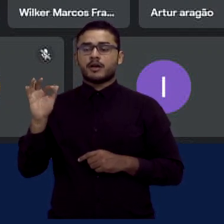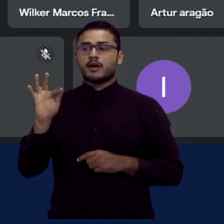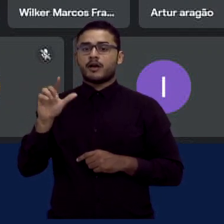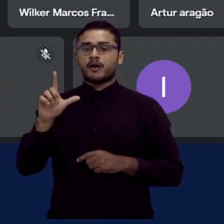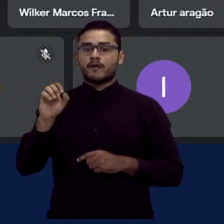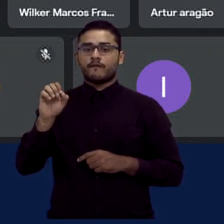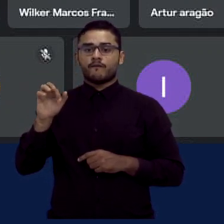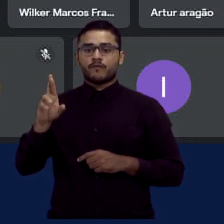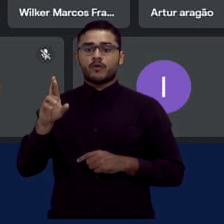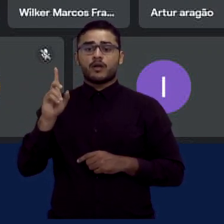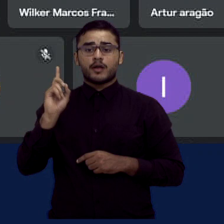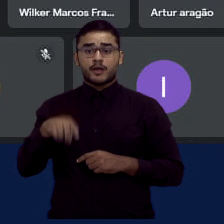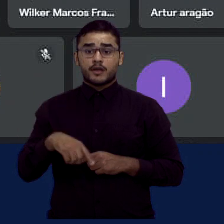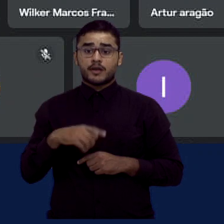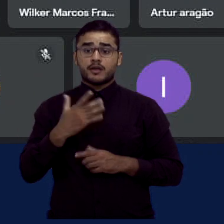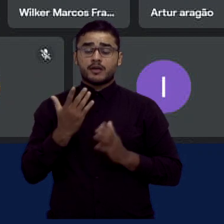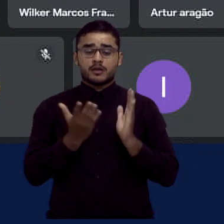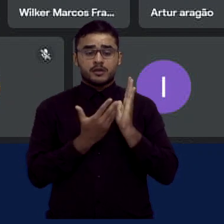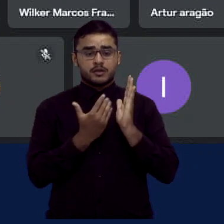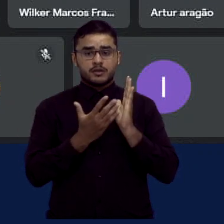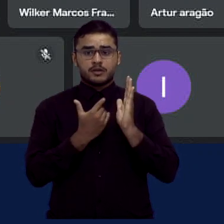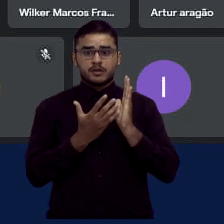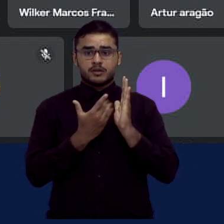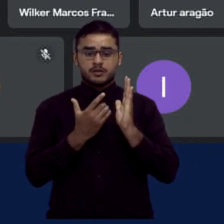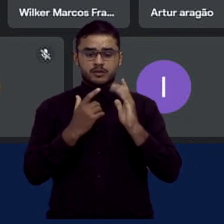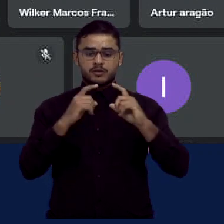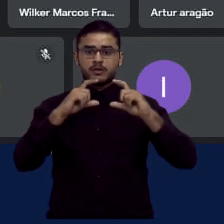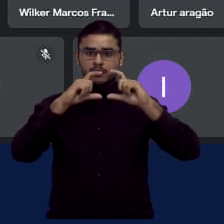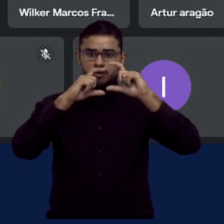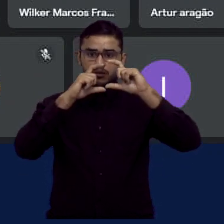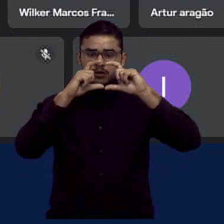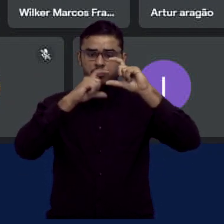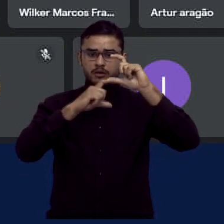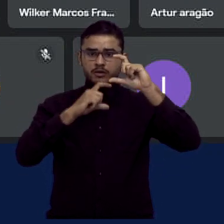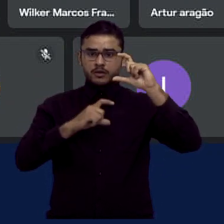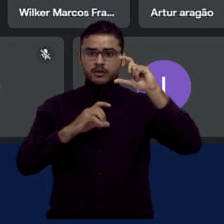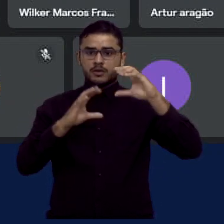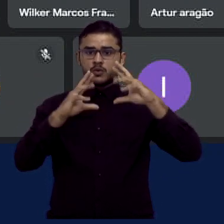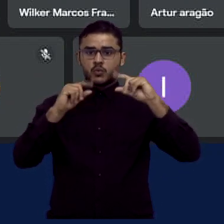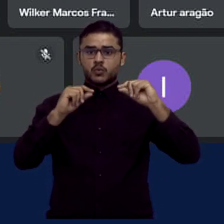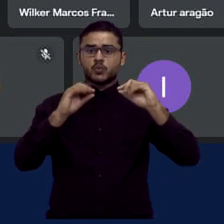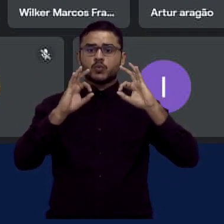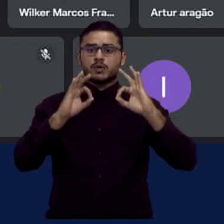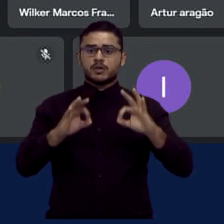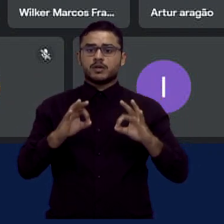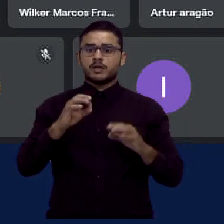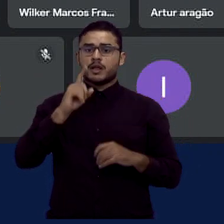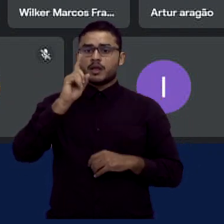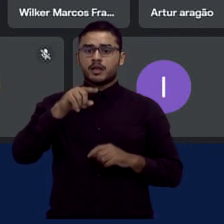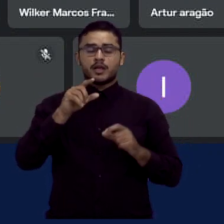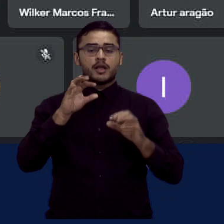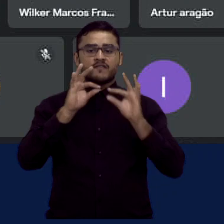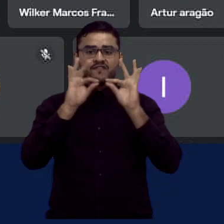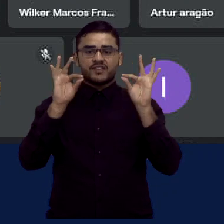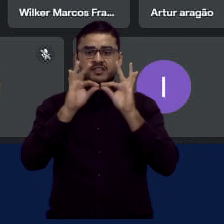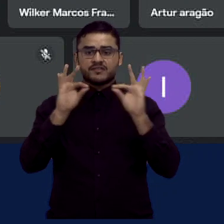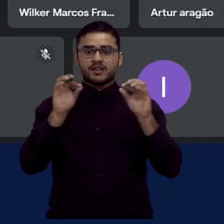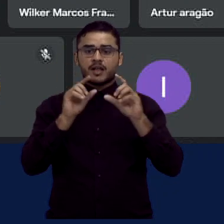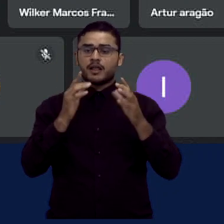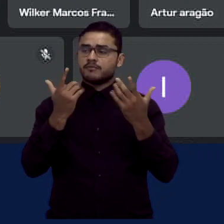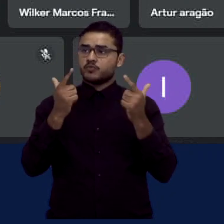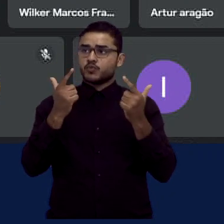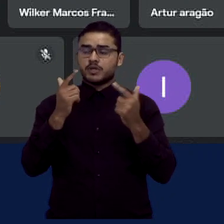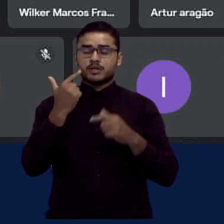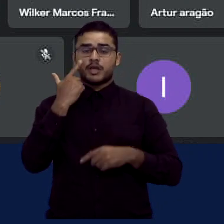quadrinho todo mudo, sobre uma máquina de fotografar, que quando você fotografa, as pessoas se transformam em esqueletos. A ideia dela